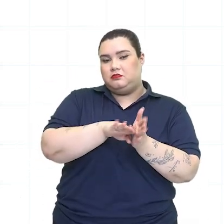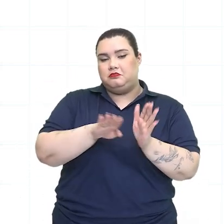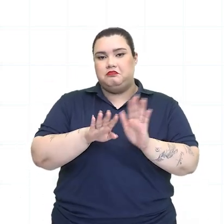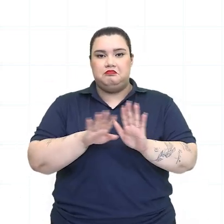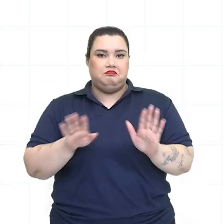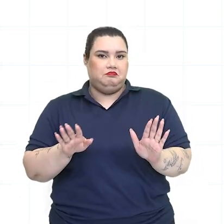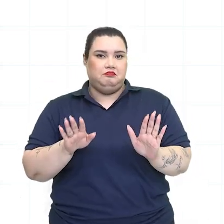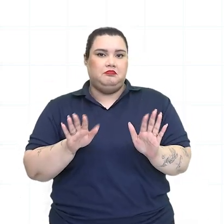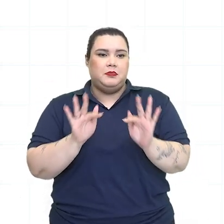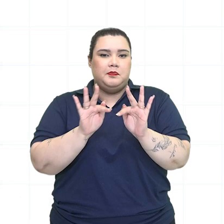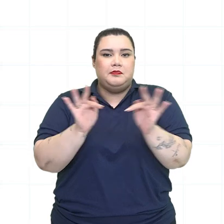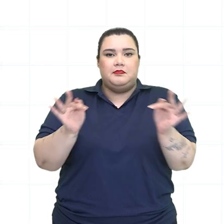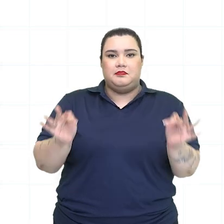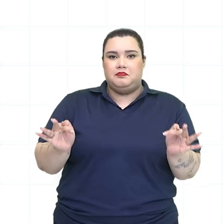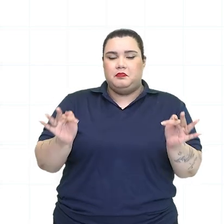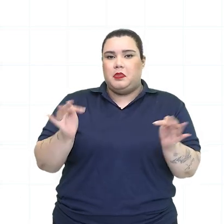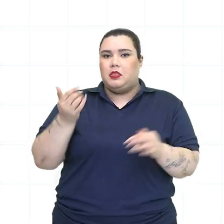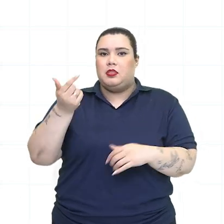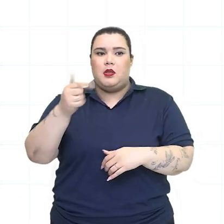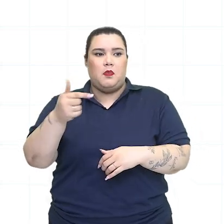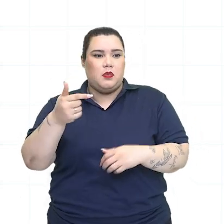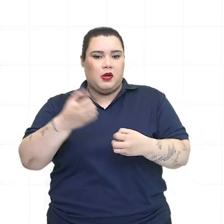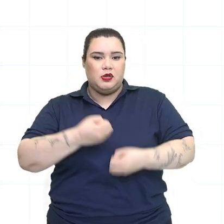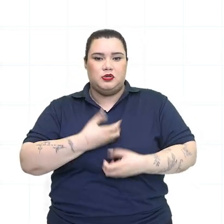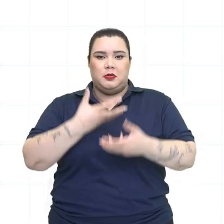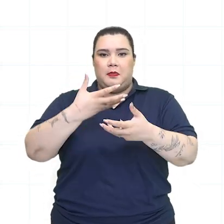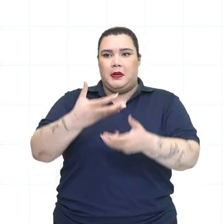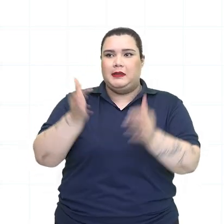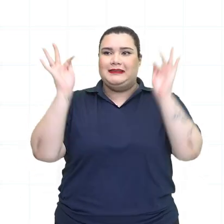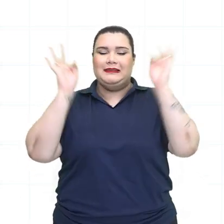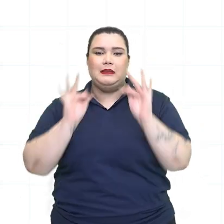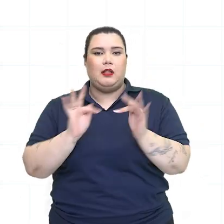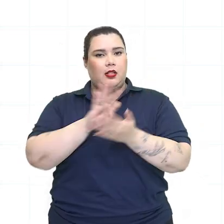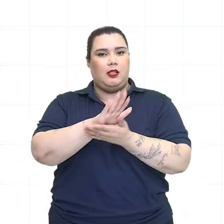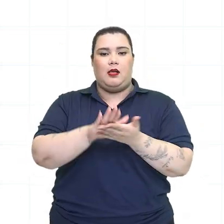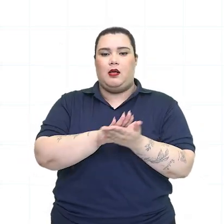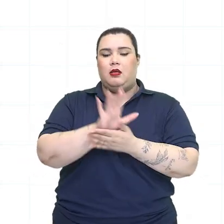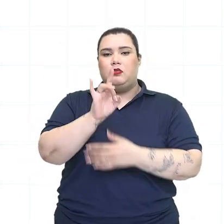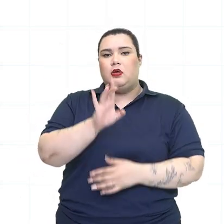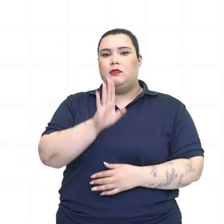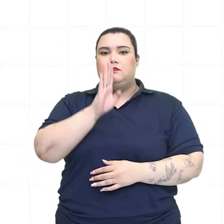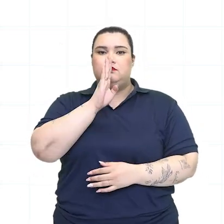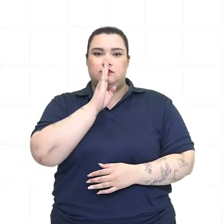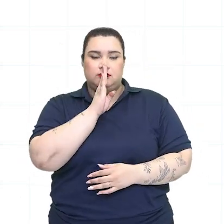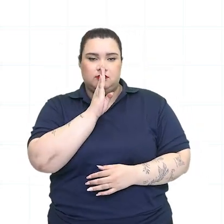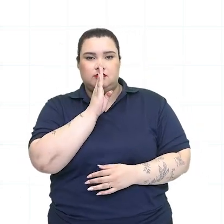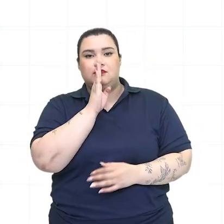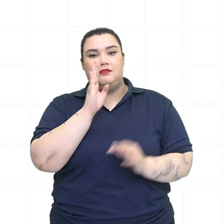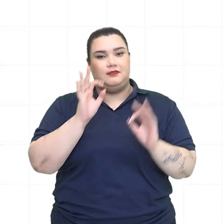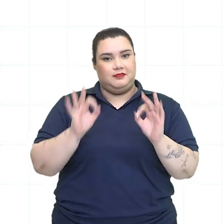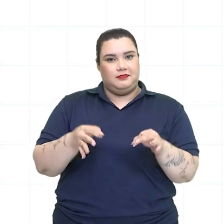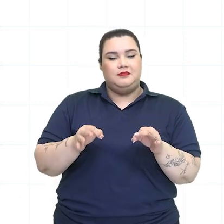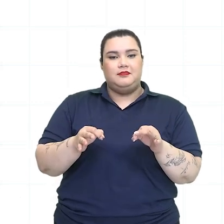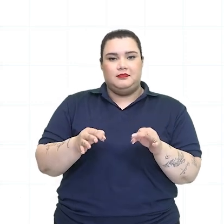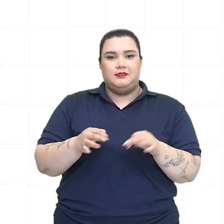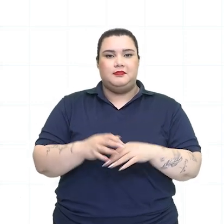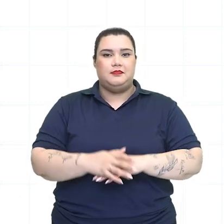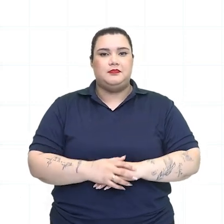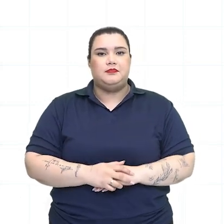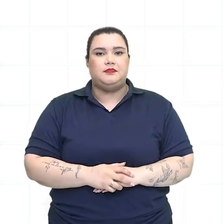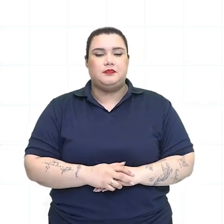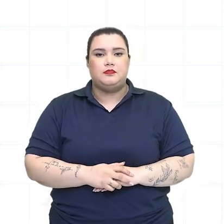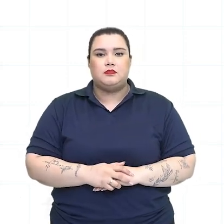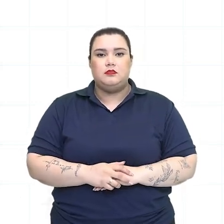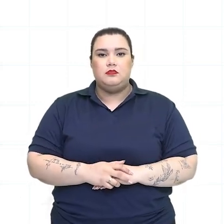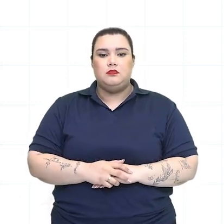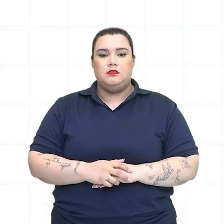ponto. Né? Não mostrou nenhum entusiasmo, só simplesmente fez essa afirmativa.